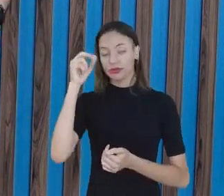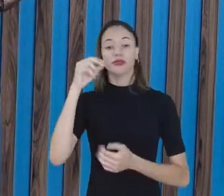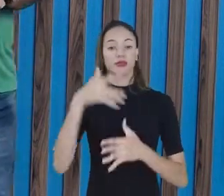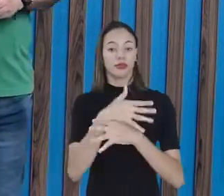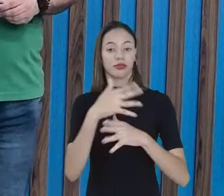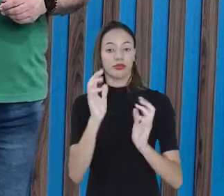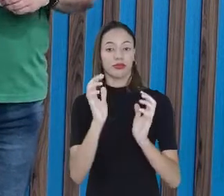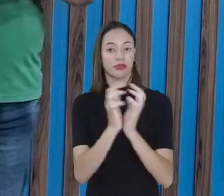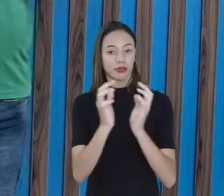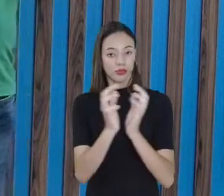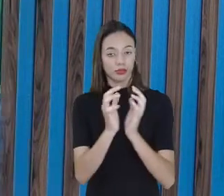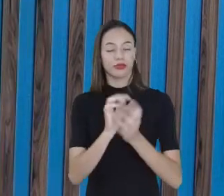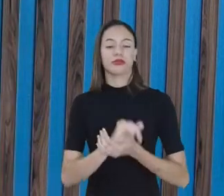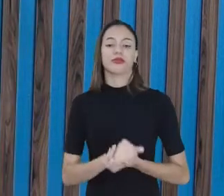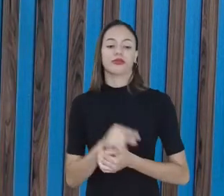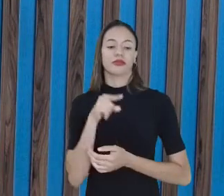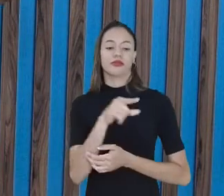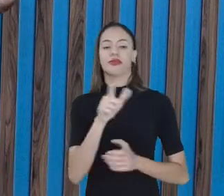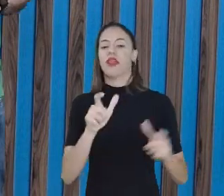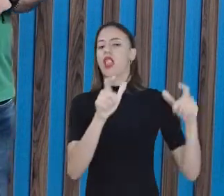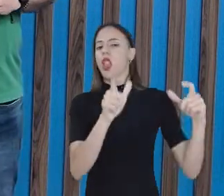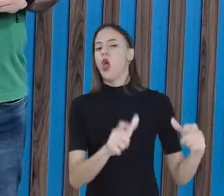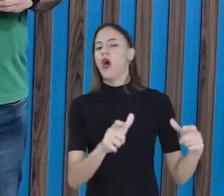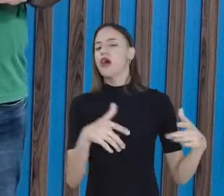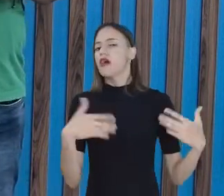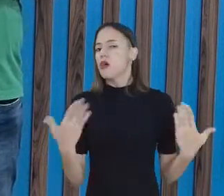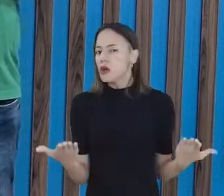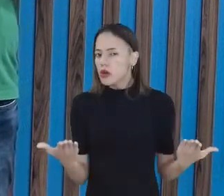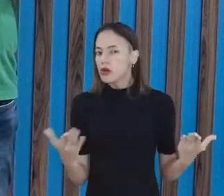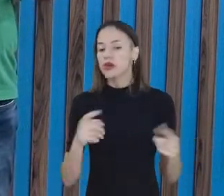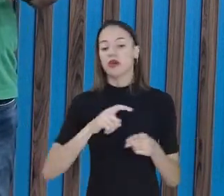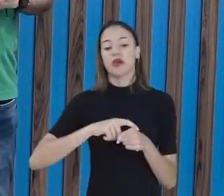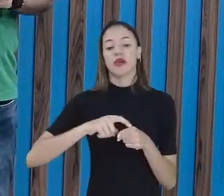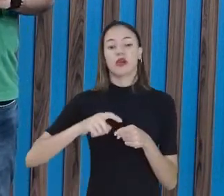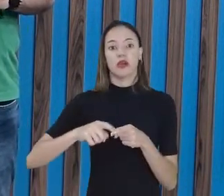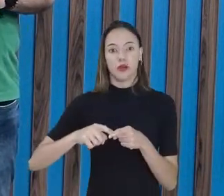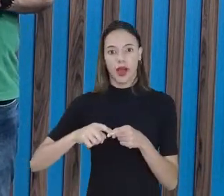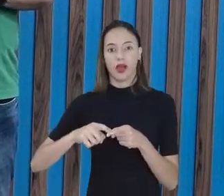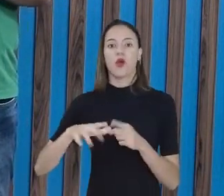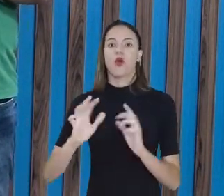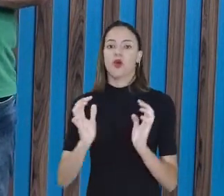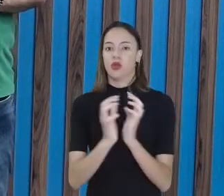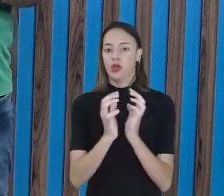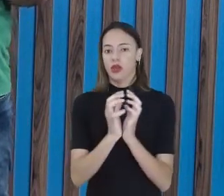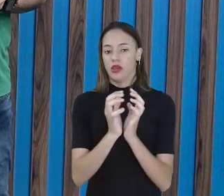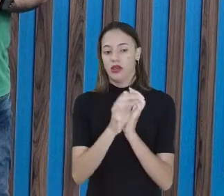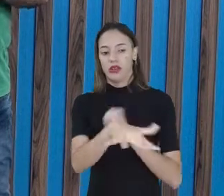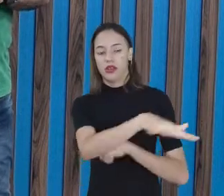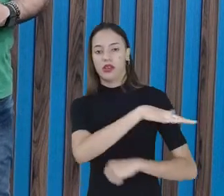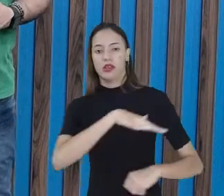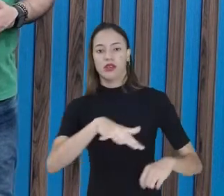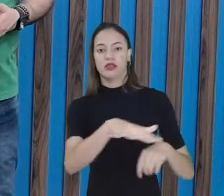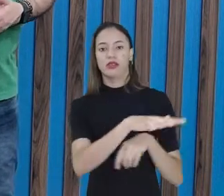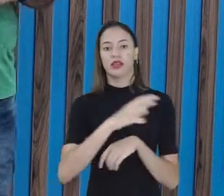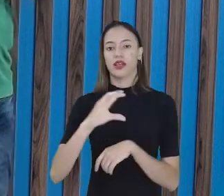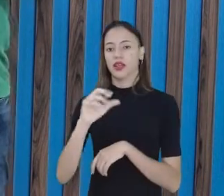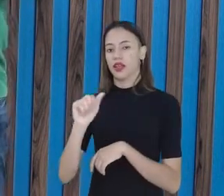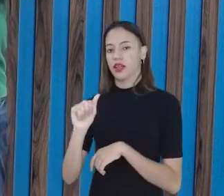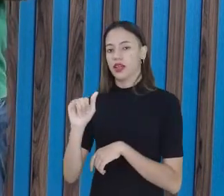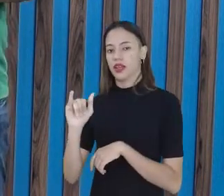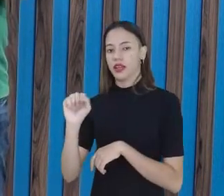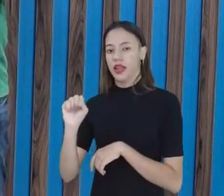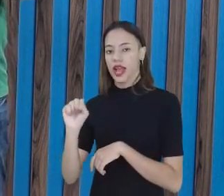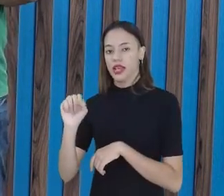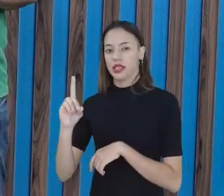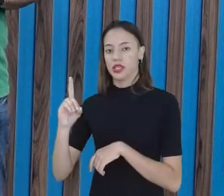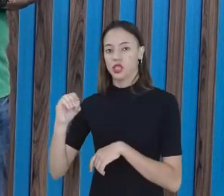do Recife, ela fica localizada no bairro do Recife, ali na região do Cais do Apolo,